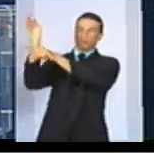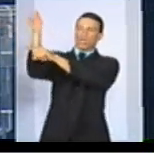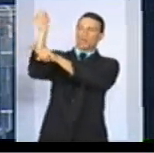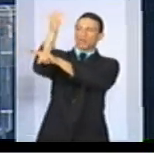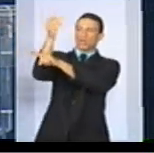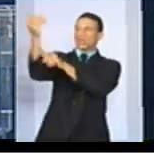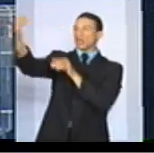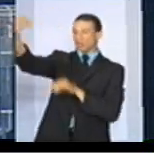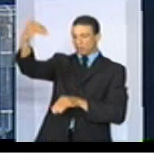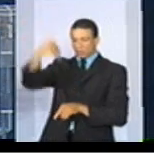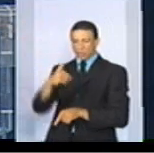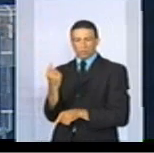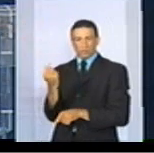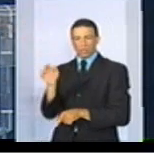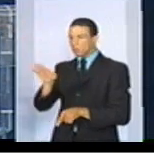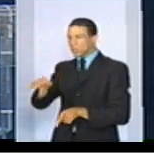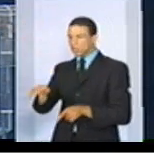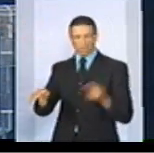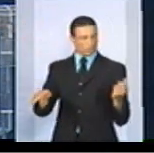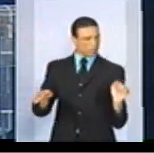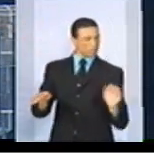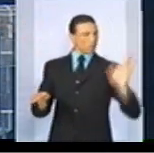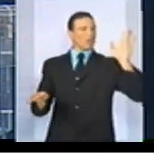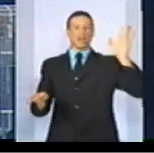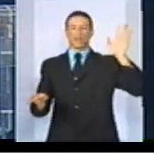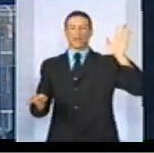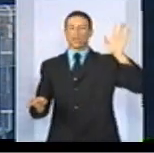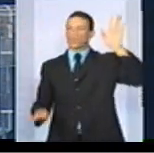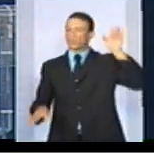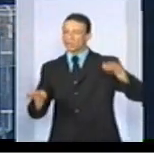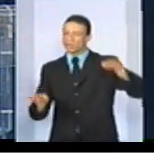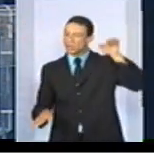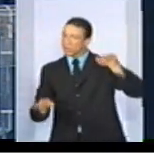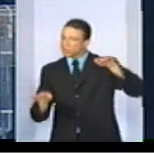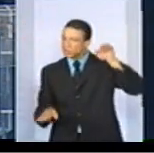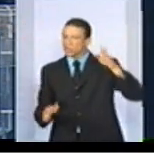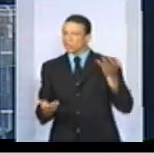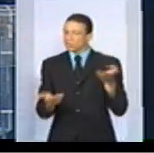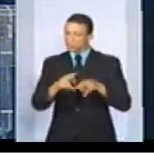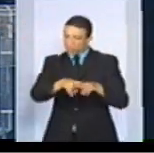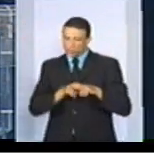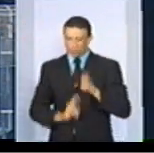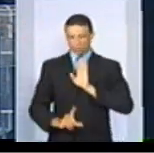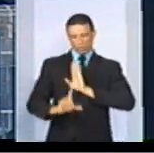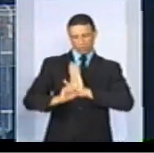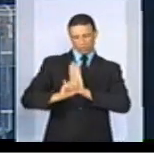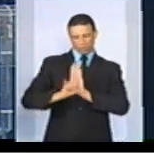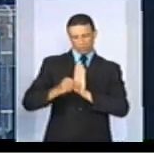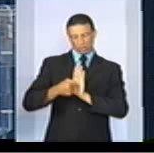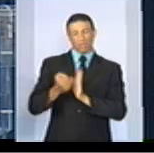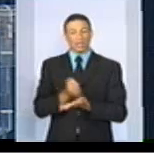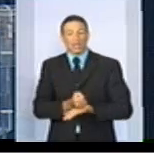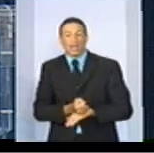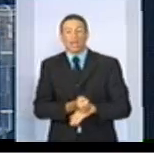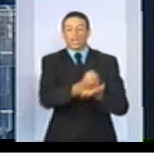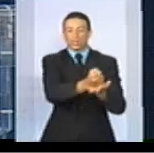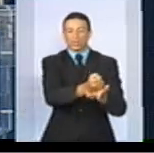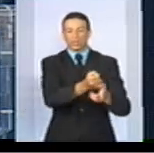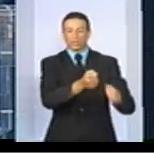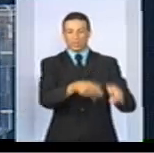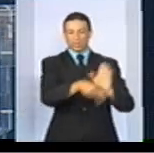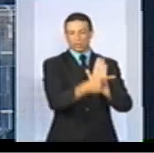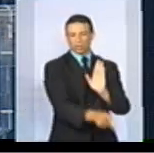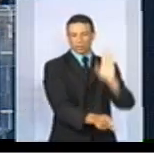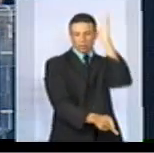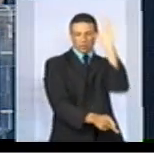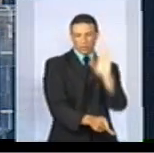uma consideração totalmente desigual. Por isso, a lei também prevê instrumentos de financiamento, que é fundamental para o incentivo do audiovisual